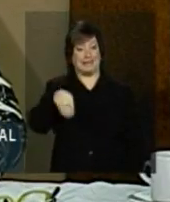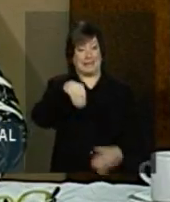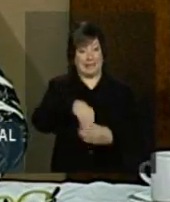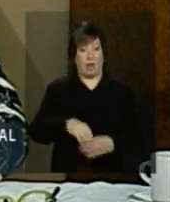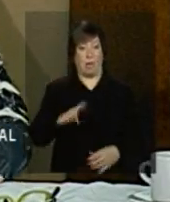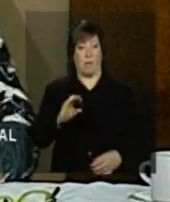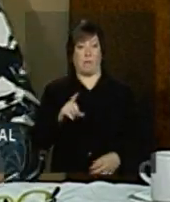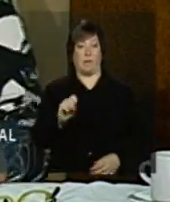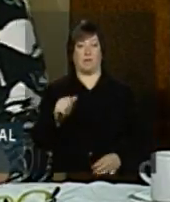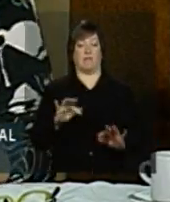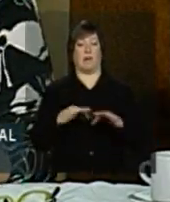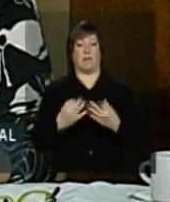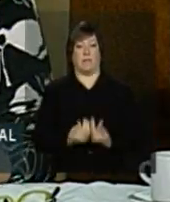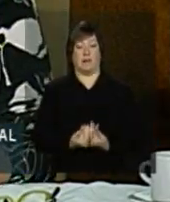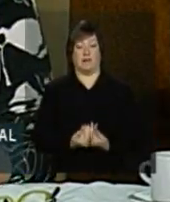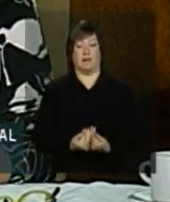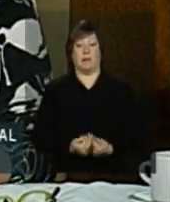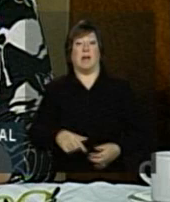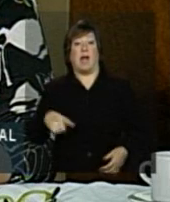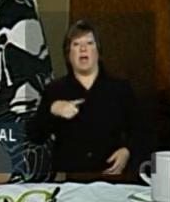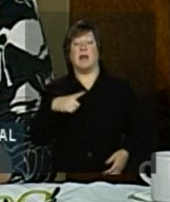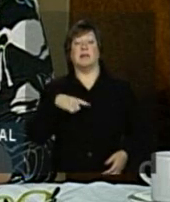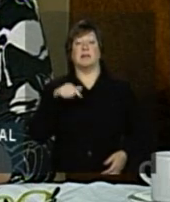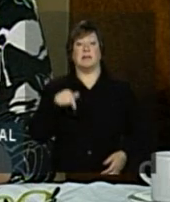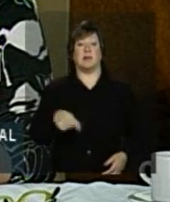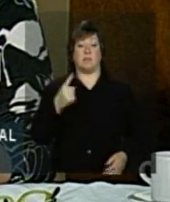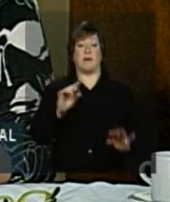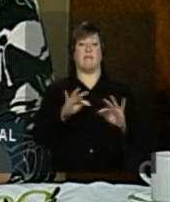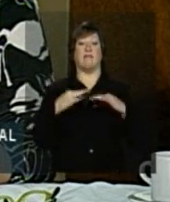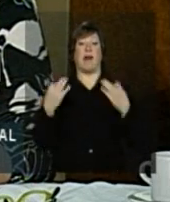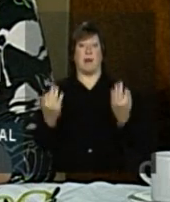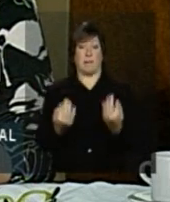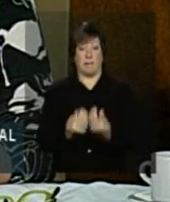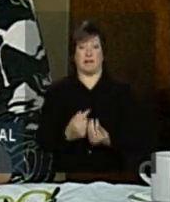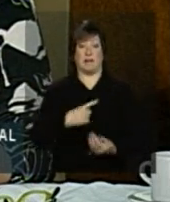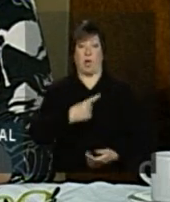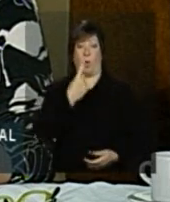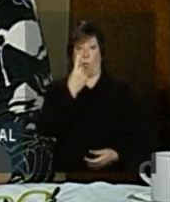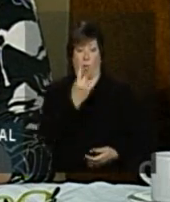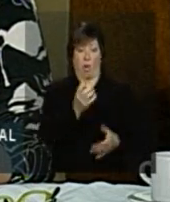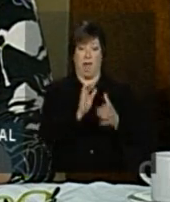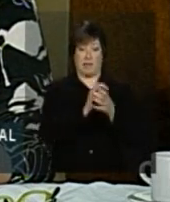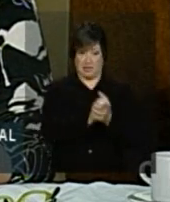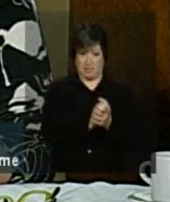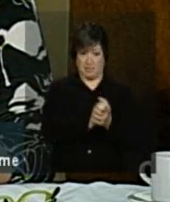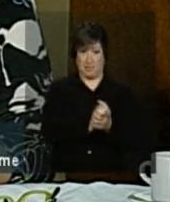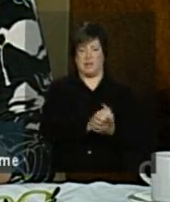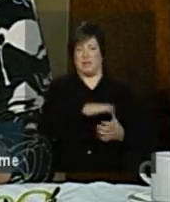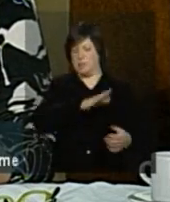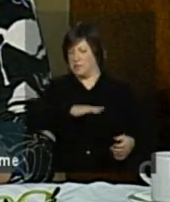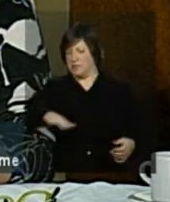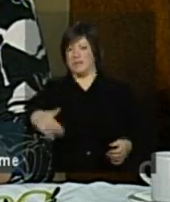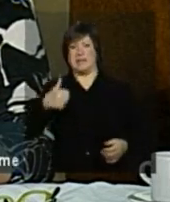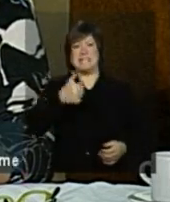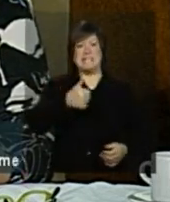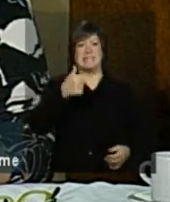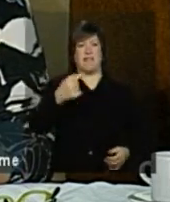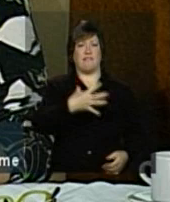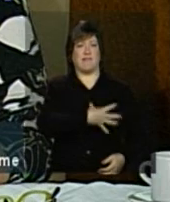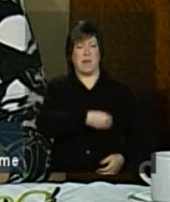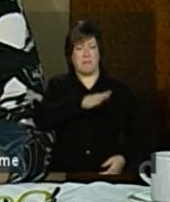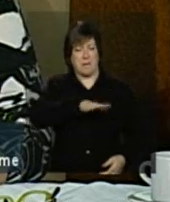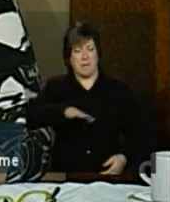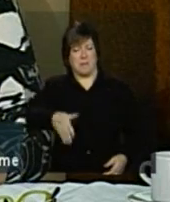se pegou um desses casos que diga-se de passagem é uma família de um casal com 17 filhos muito